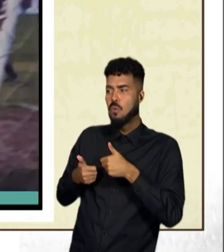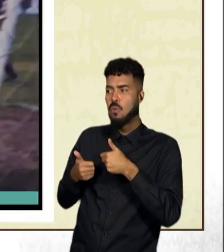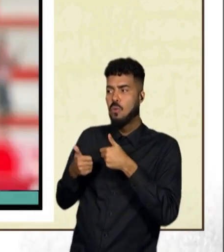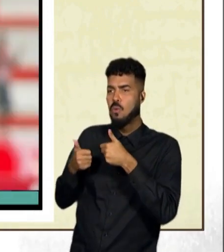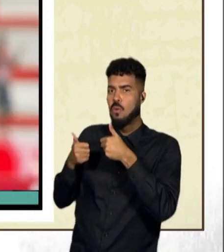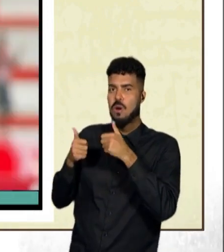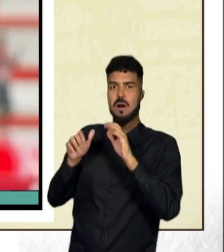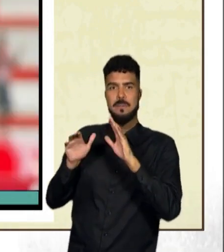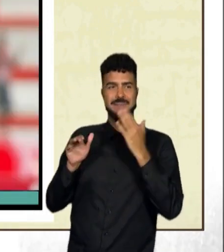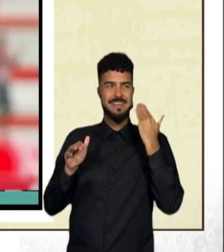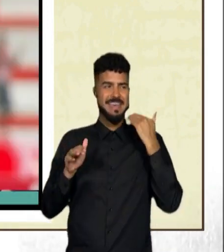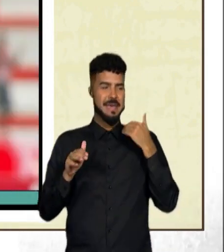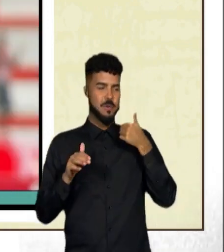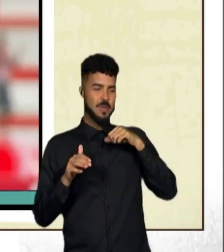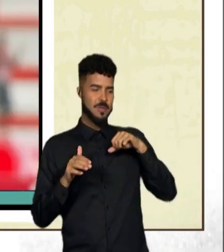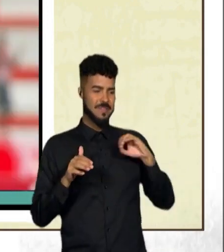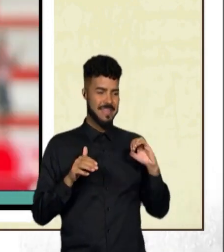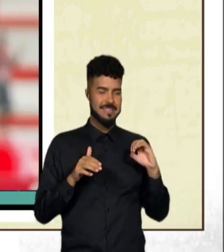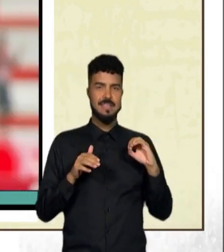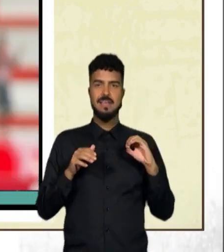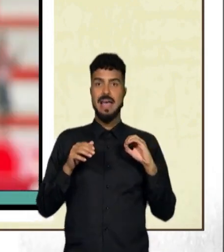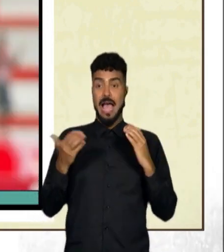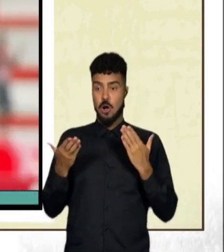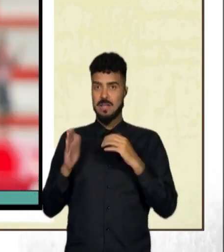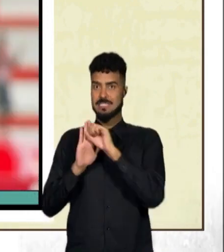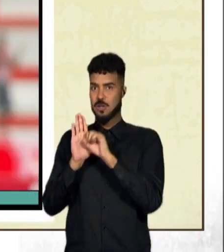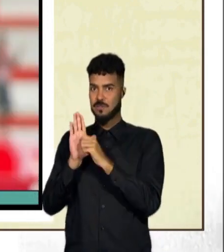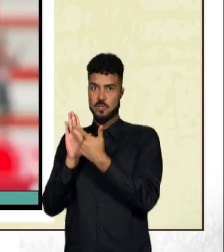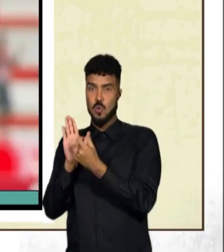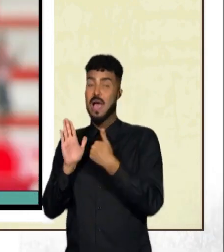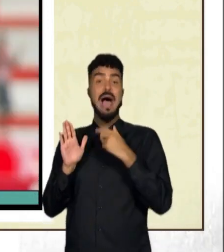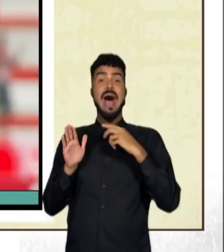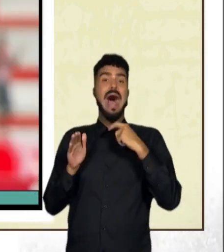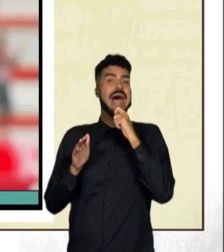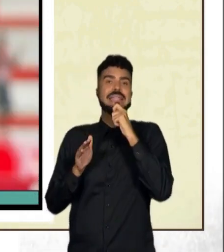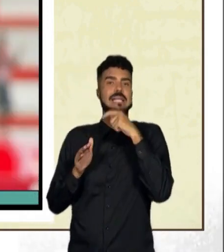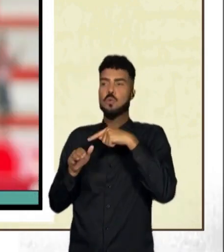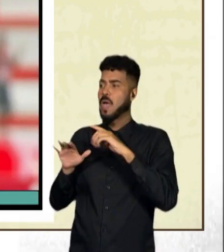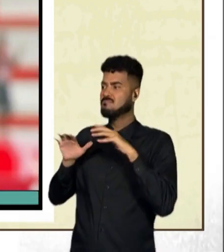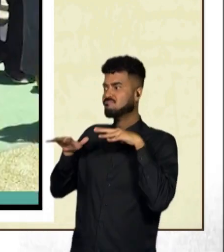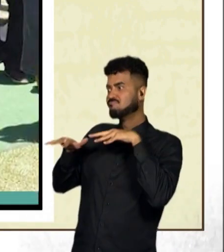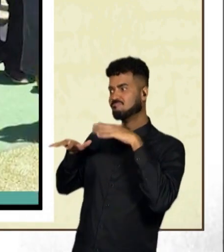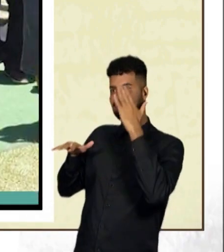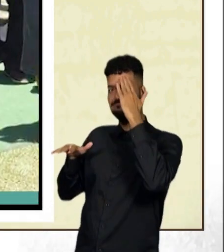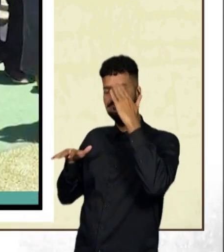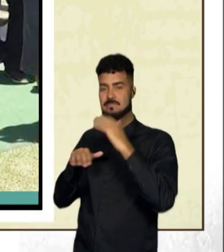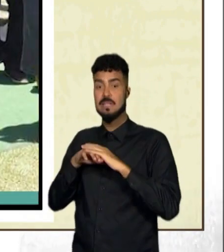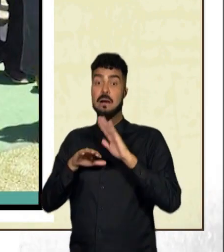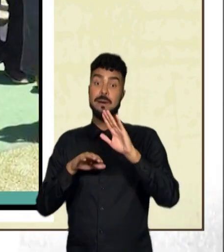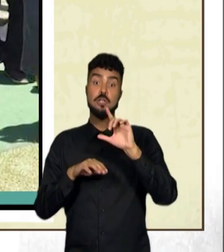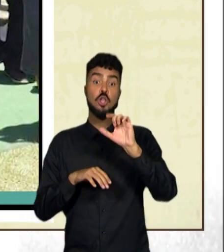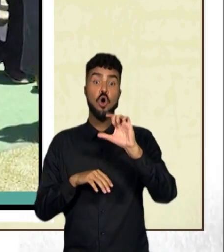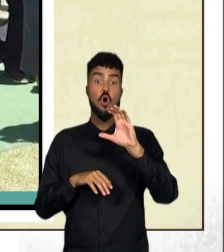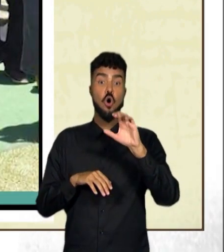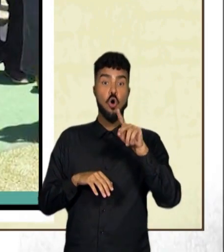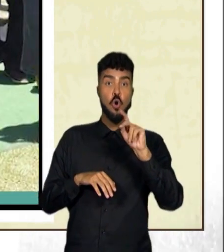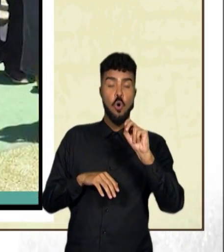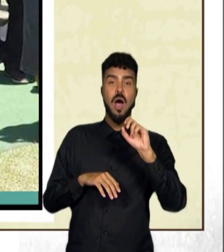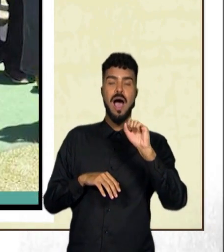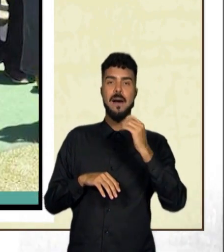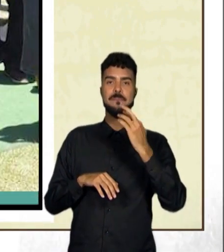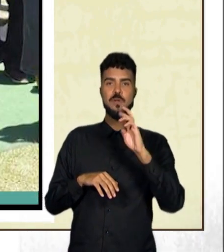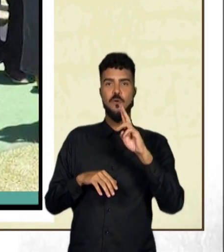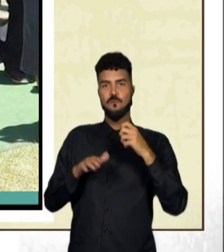e hoje em dia, no século XXI, o estádio como ponto de atração. Apesar de algumas tentativas importantes, como há alguns anos a apresentação do Louco Abreu, que foi jogar no Bangu, que é um